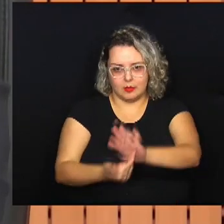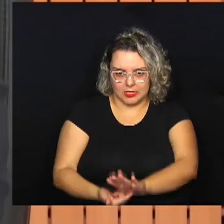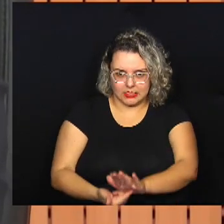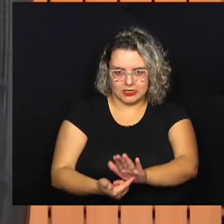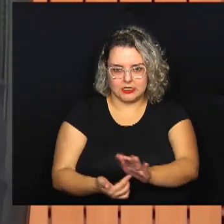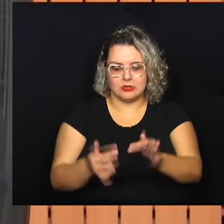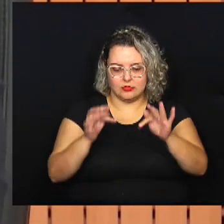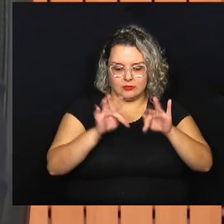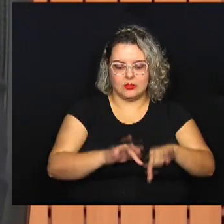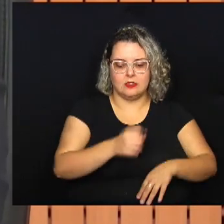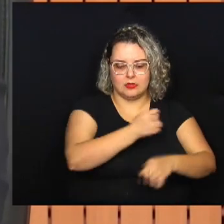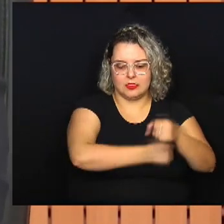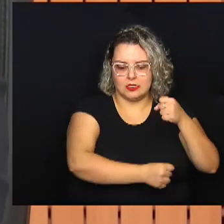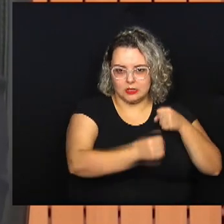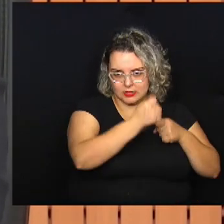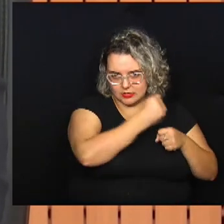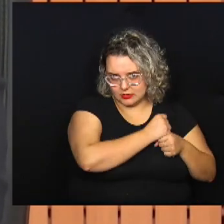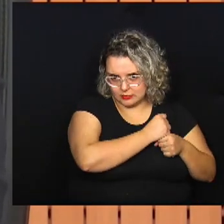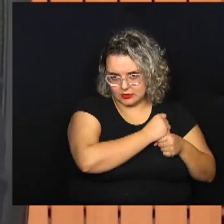da legislatura passada,